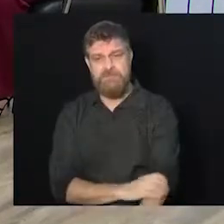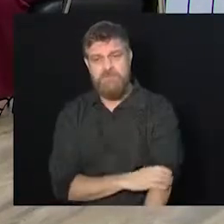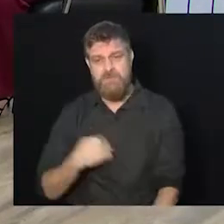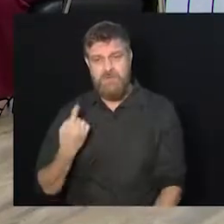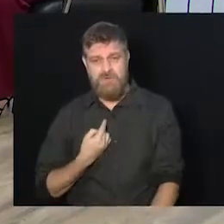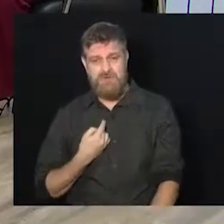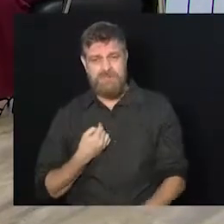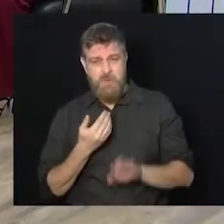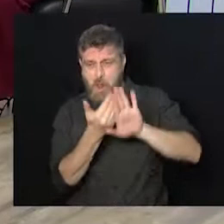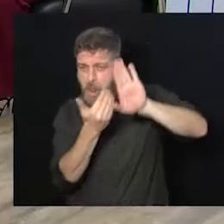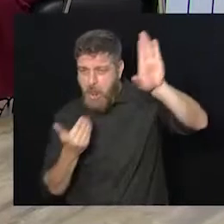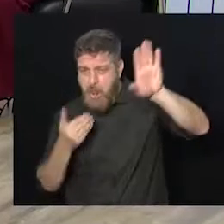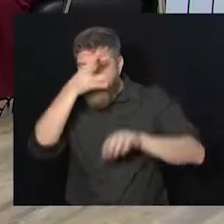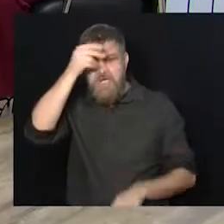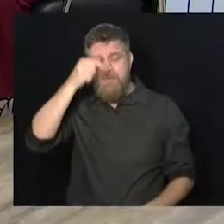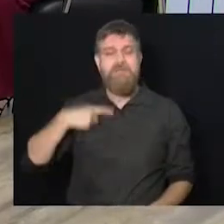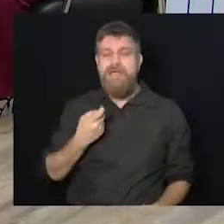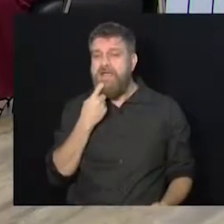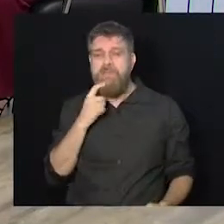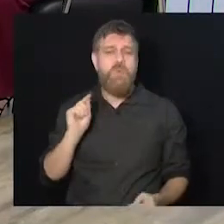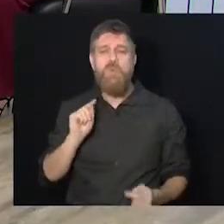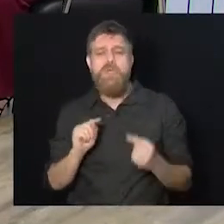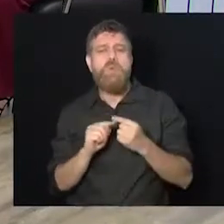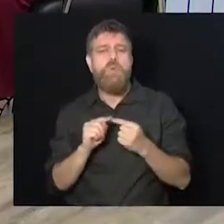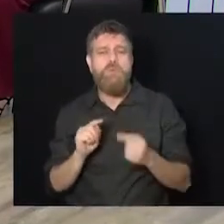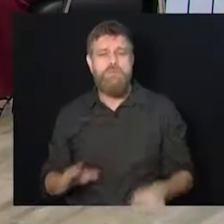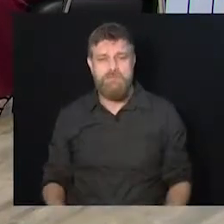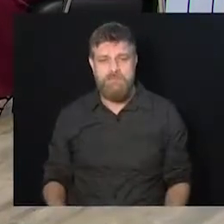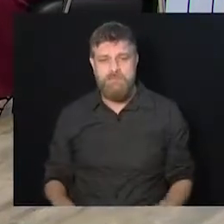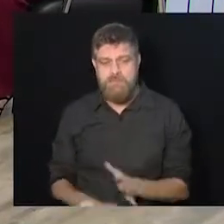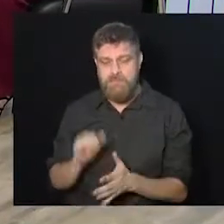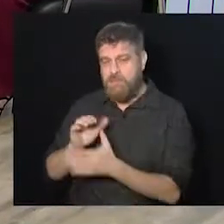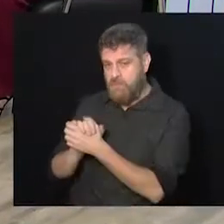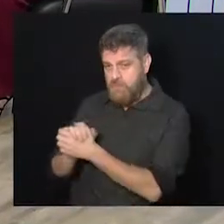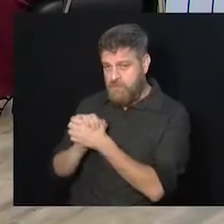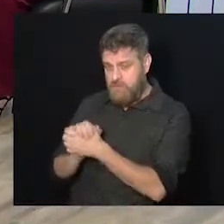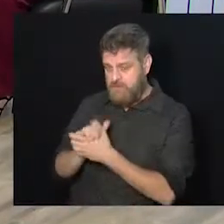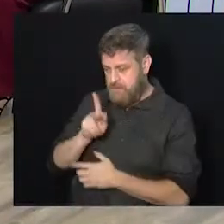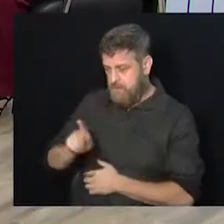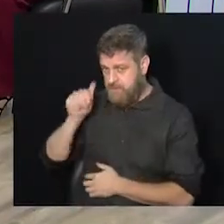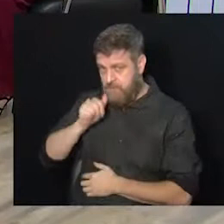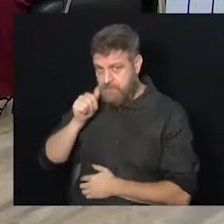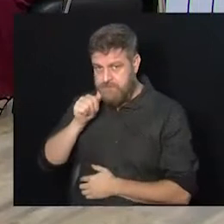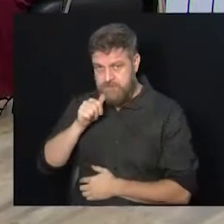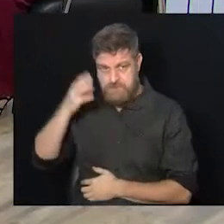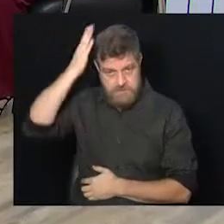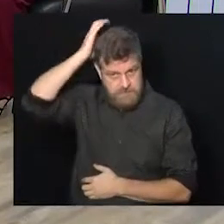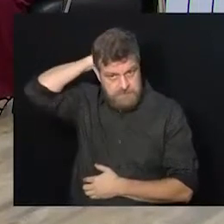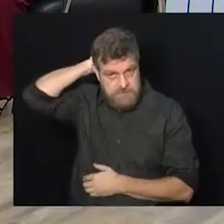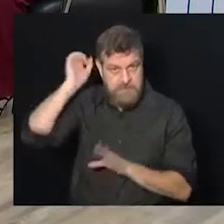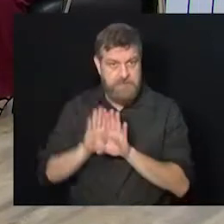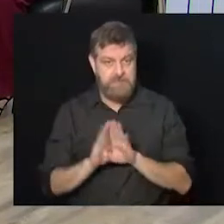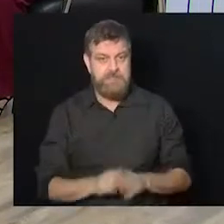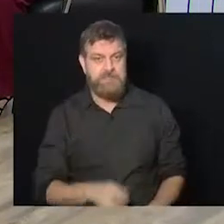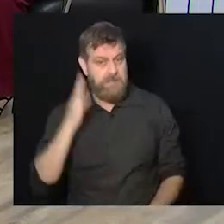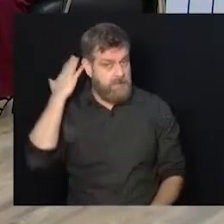longe, Campinas tem algo a ver com isso? Sem dúvida. Primeiro, cumprimentar a professora Luciane, professora Márcia, é uma alegria